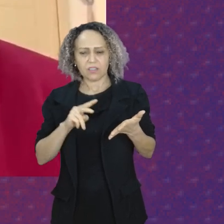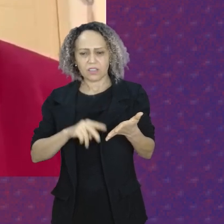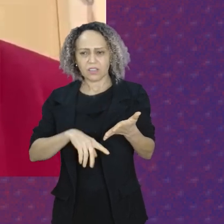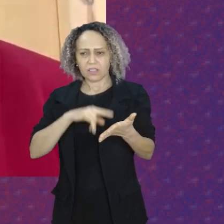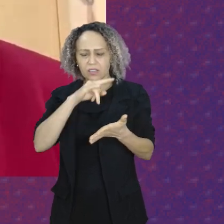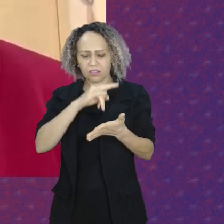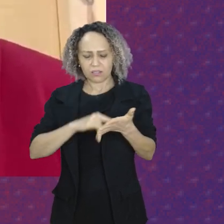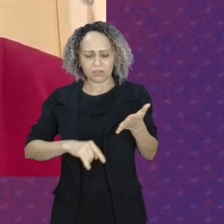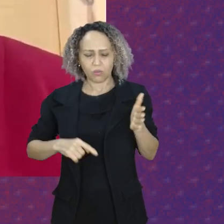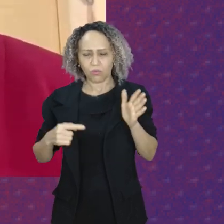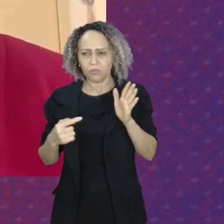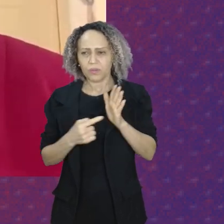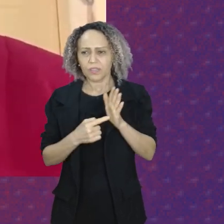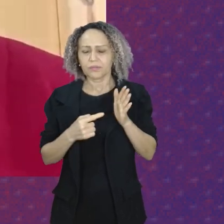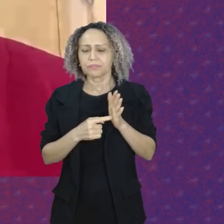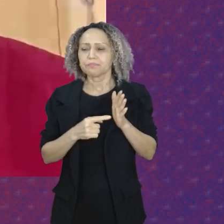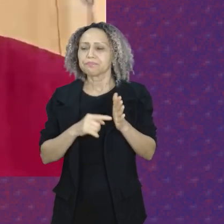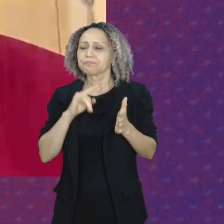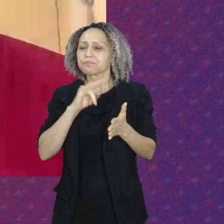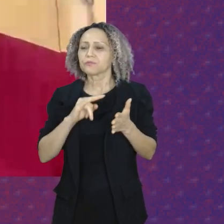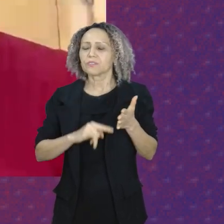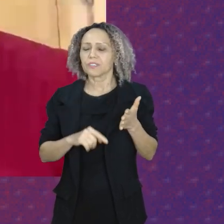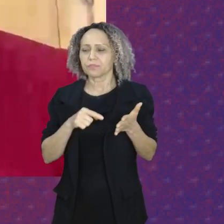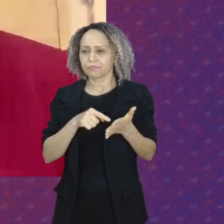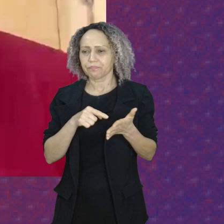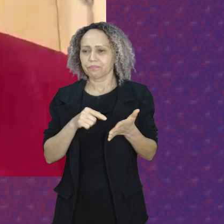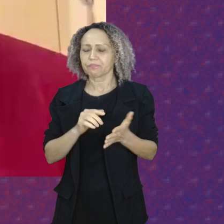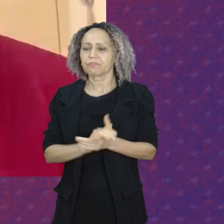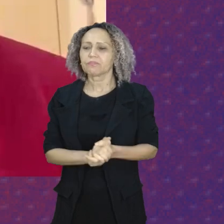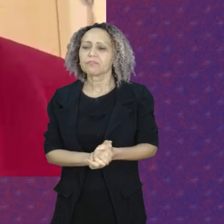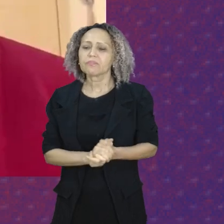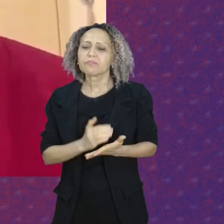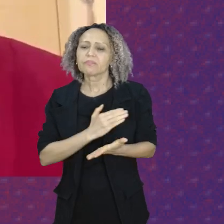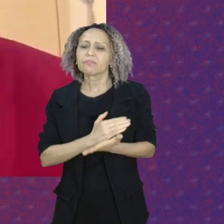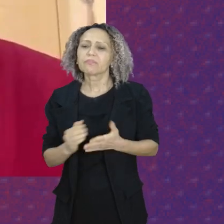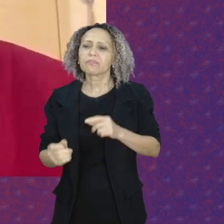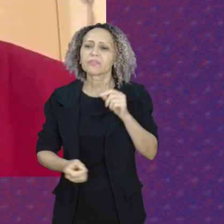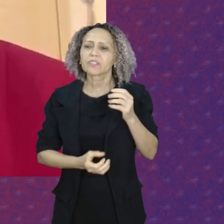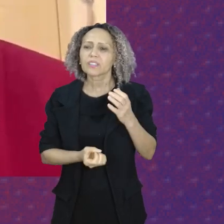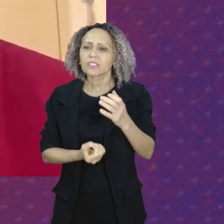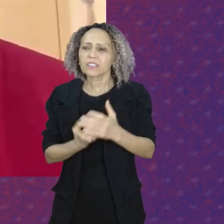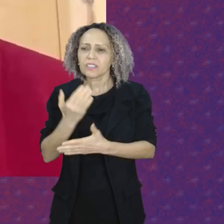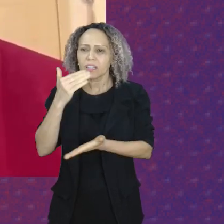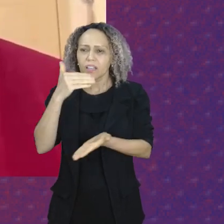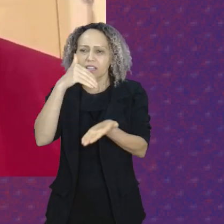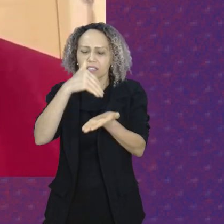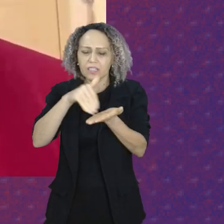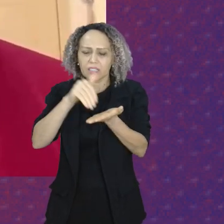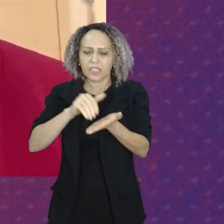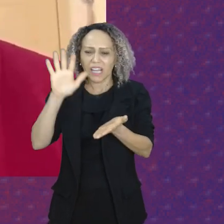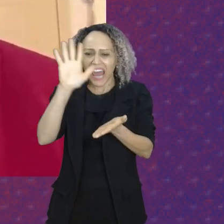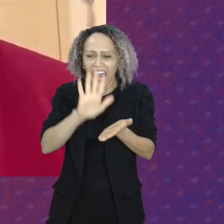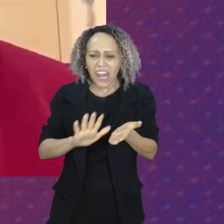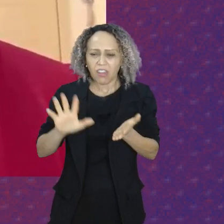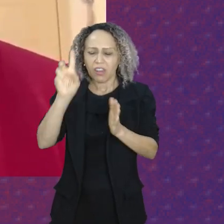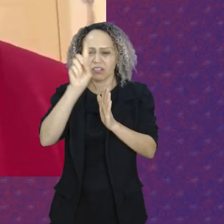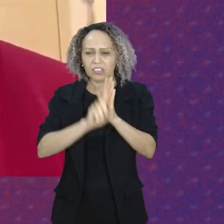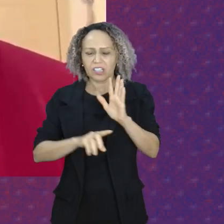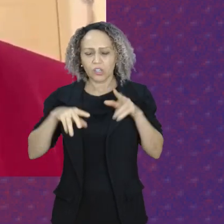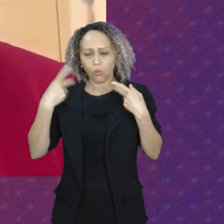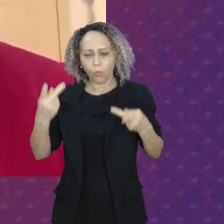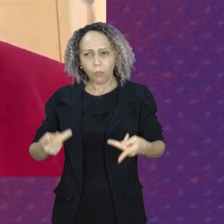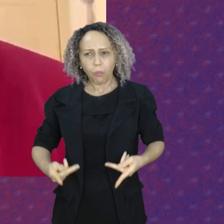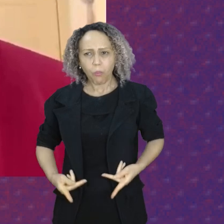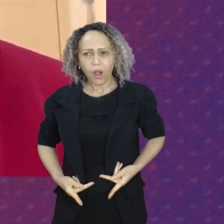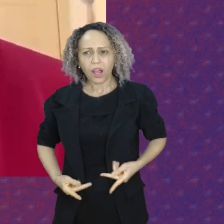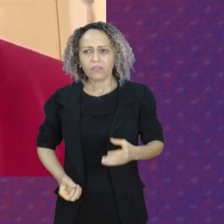deste manifesto. E eu começo exatamente com a criação da Secretaria Nacional de Direitos Humanos, que foi